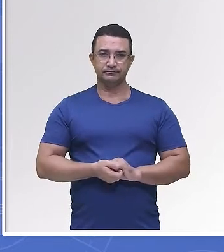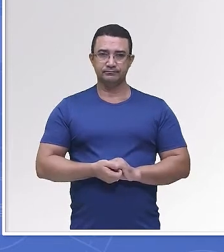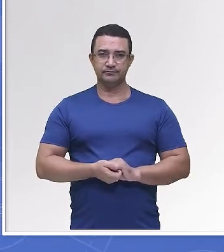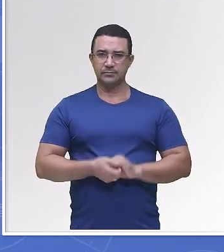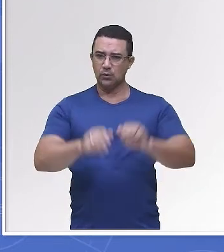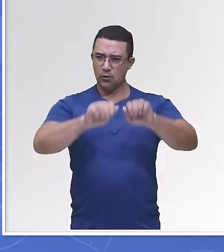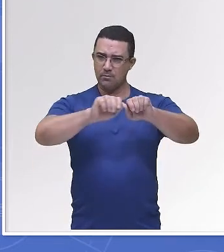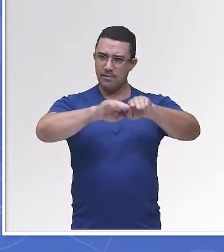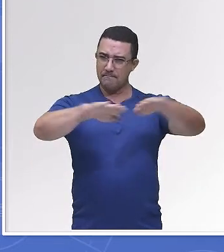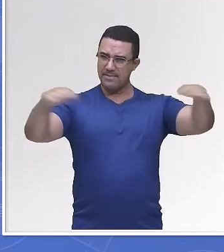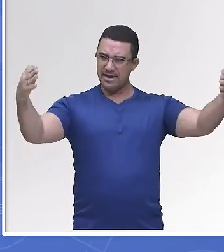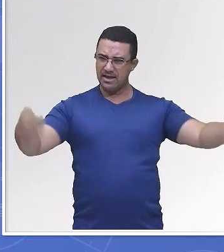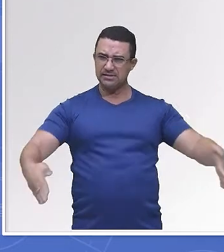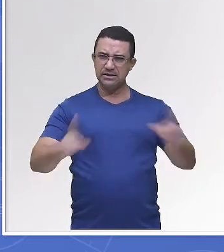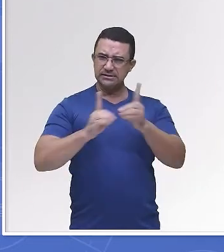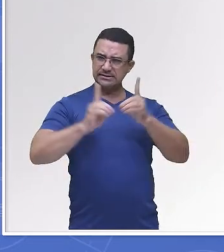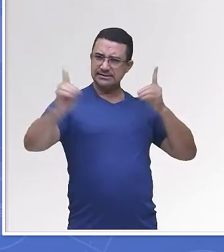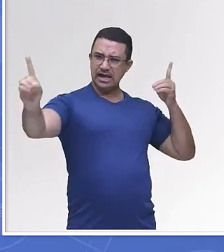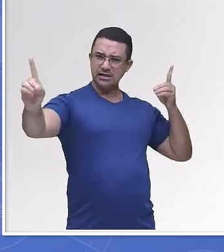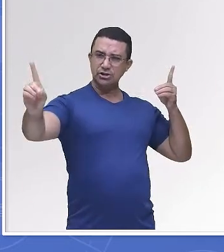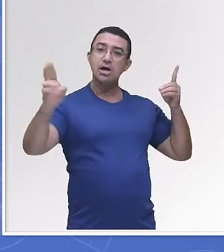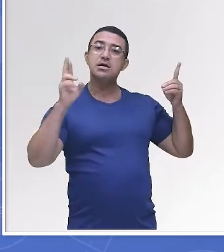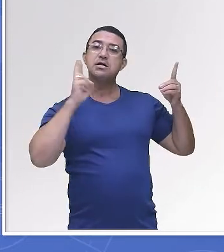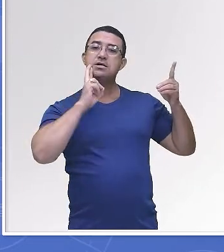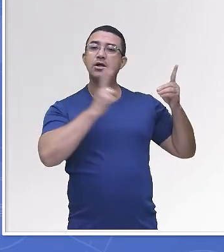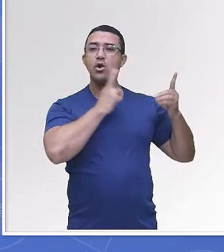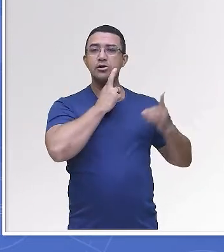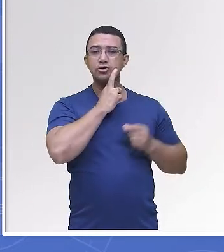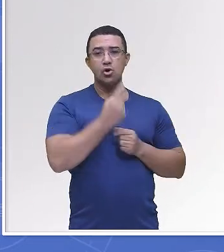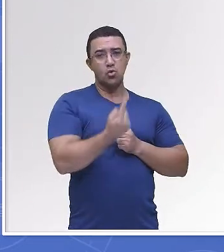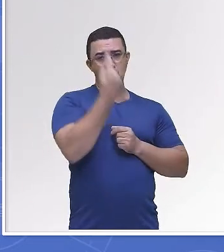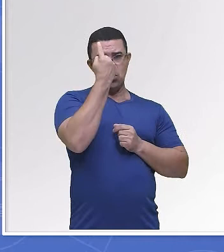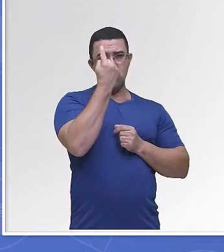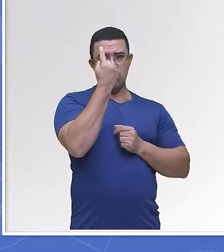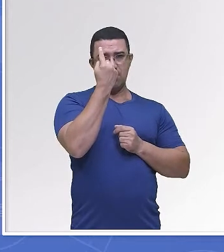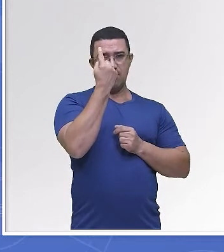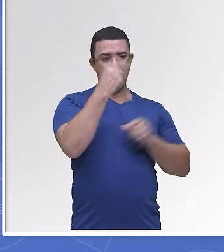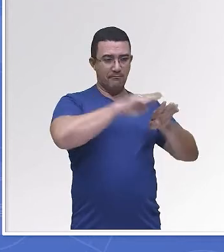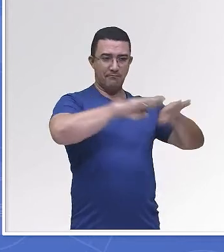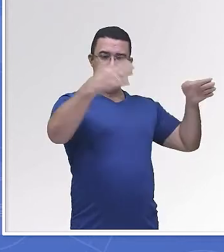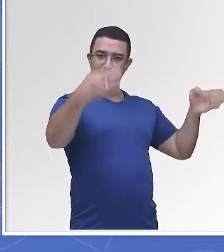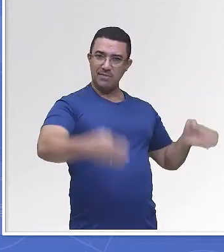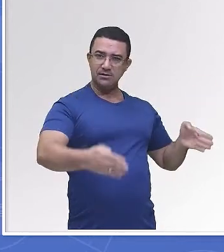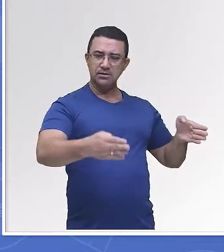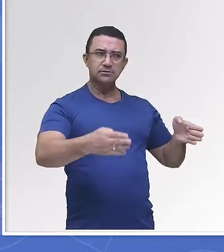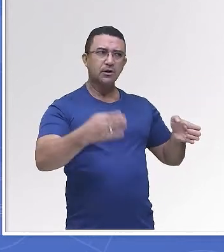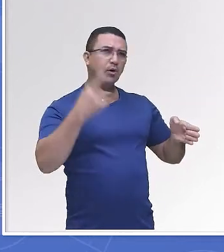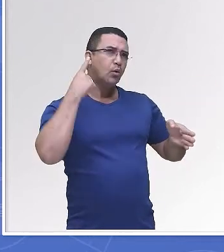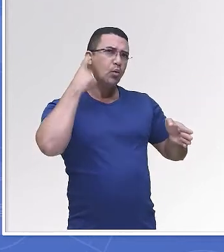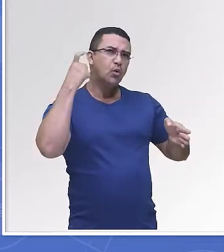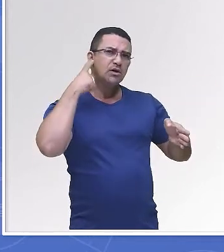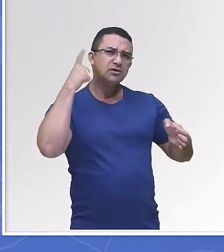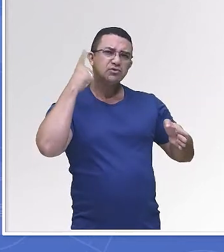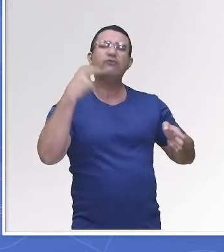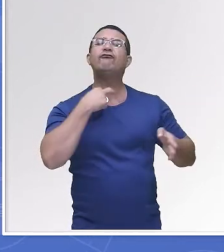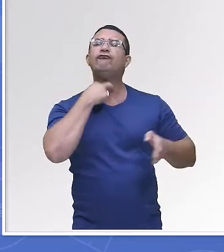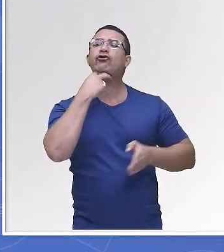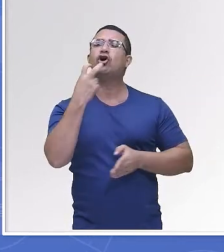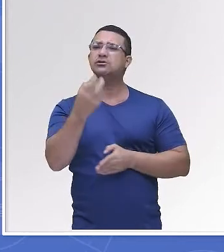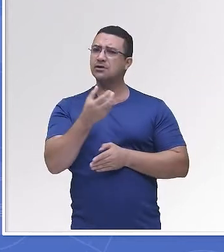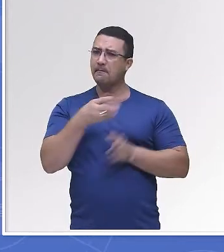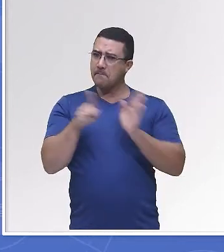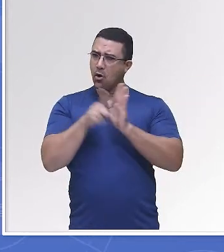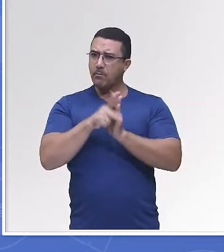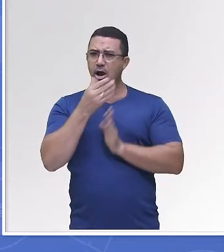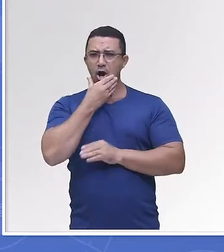uma mesa distante, no restaurante, a única ocupada ainda vinha o ruído de vozes de homens. Uma gargalhada